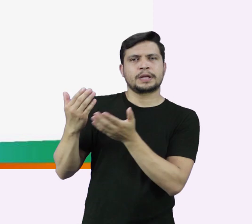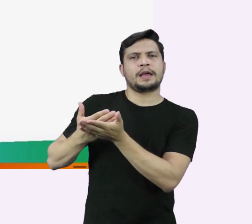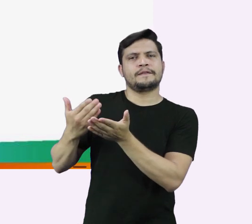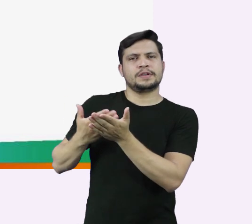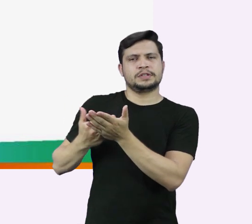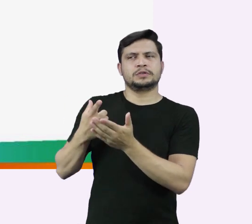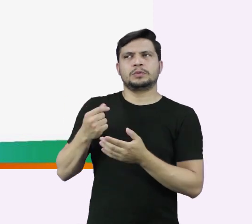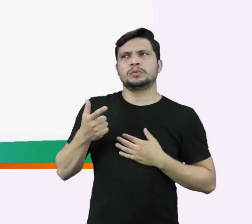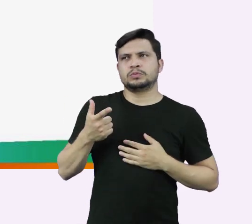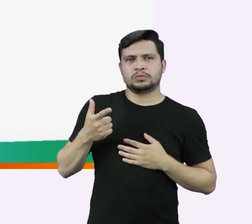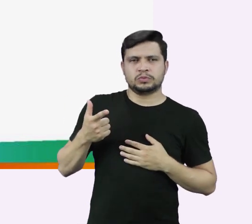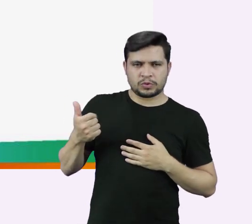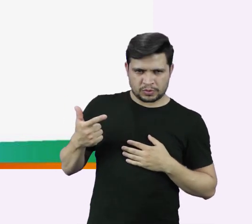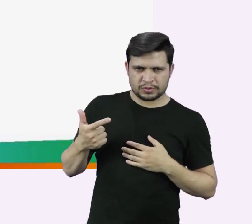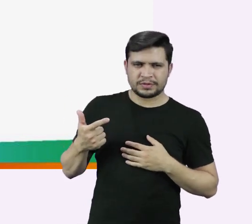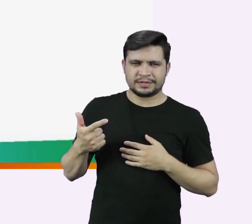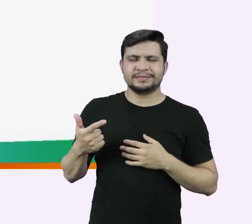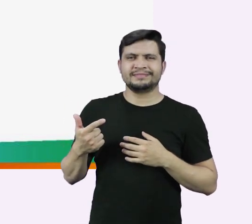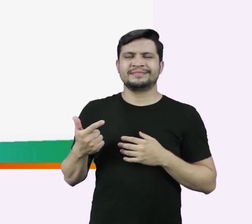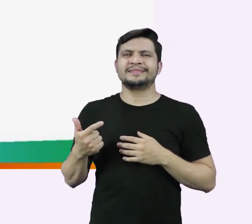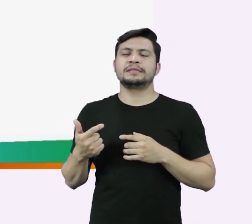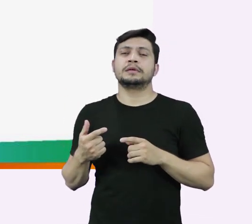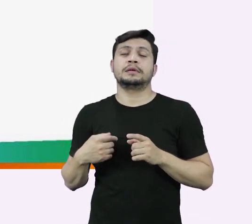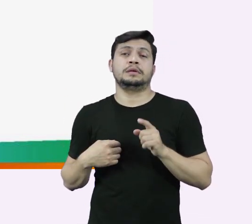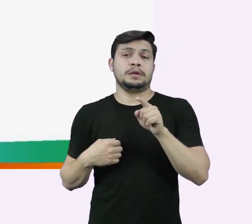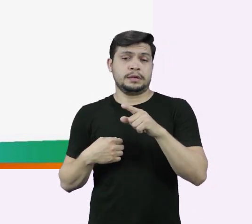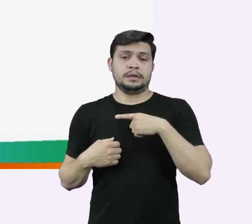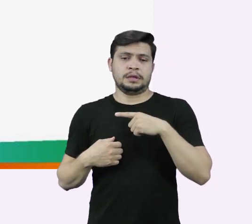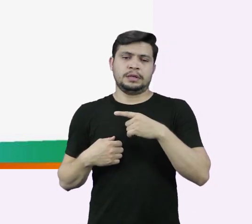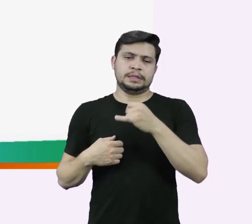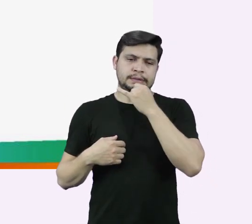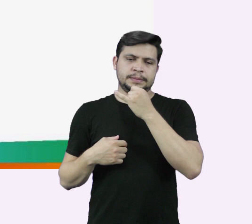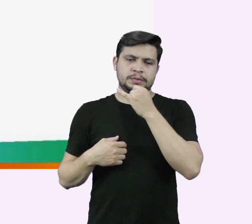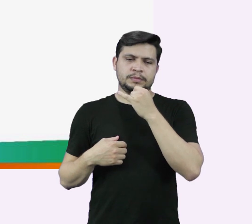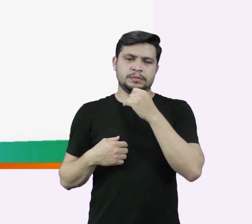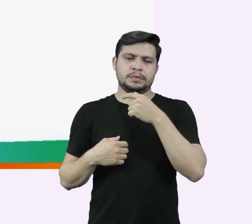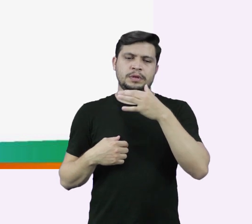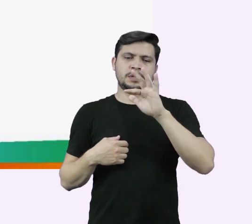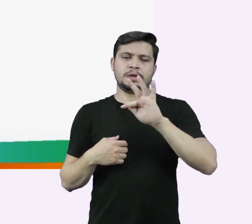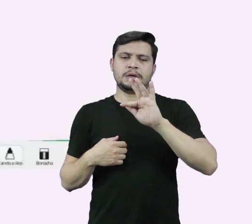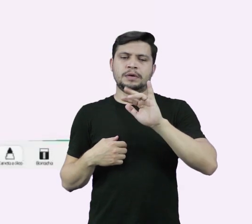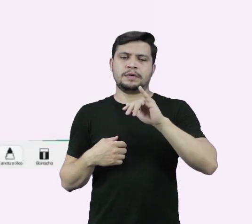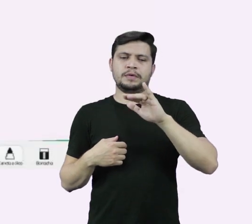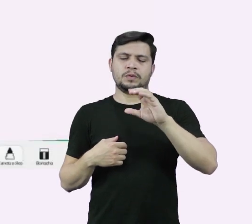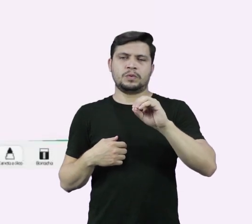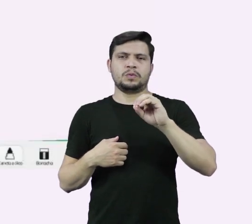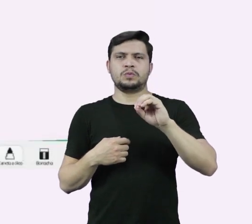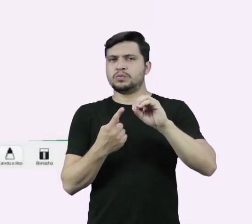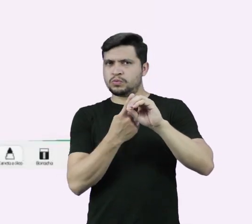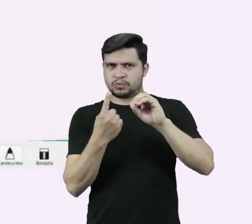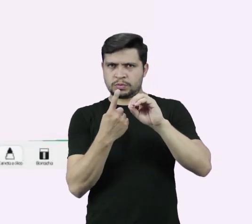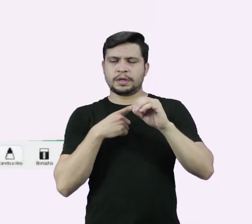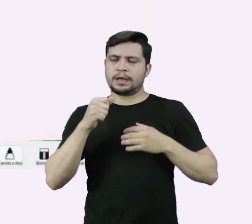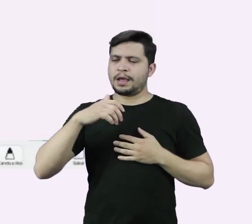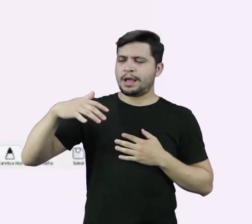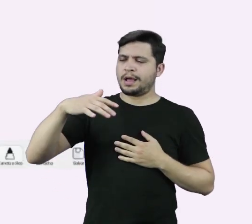que tem um fio 1, no caso o fio 1, eu tenho especificamente uma área de 9, ele não diz